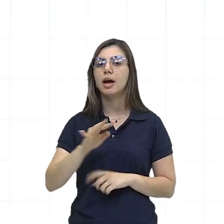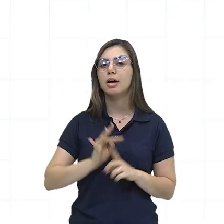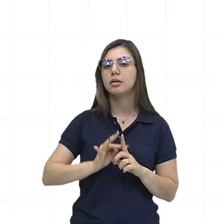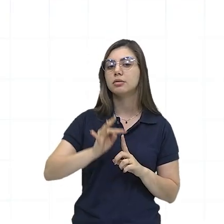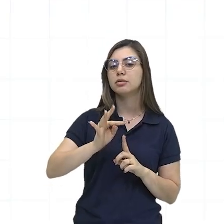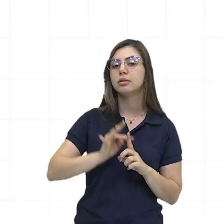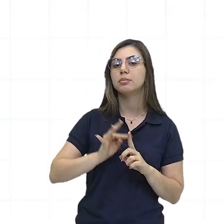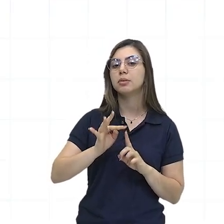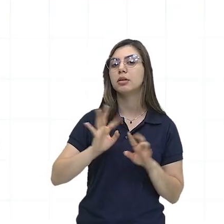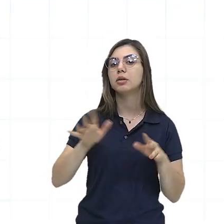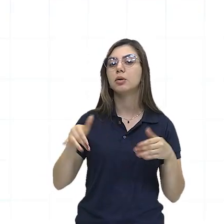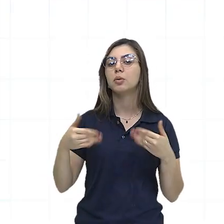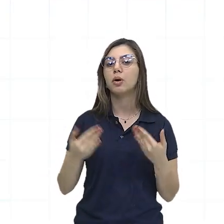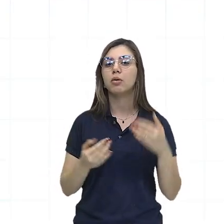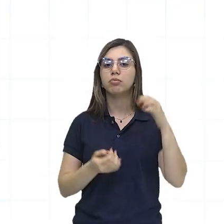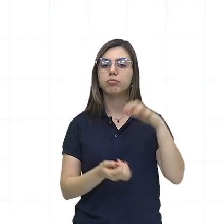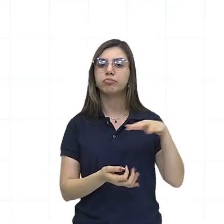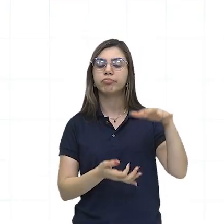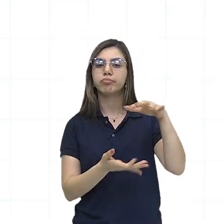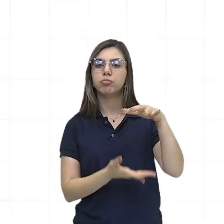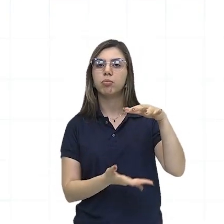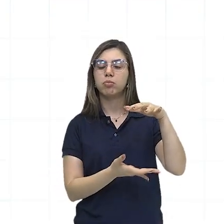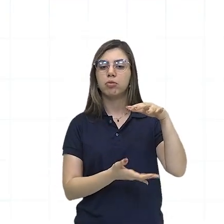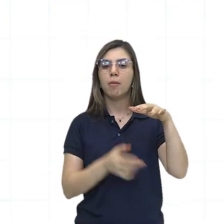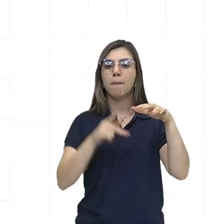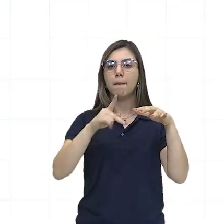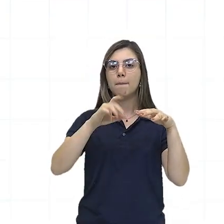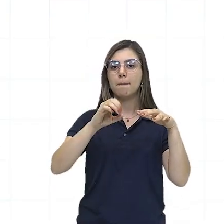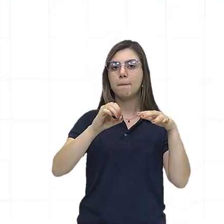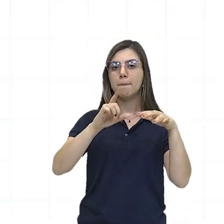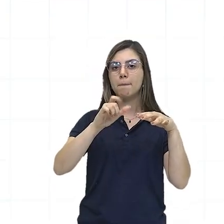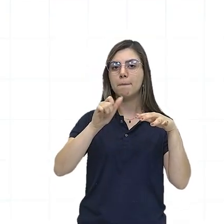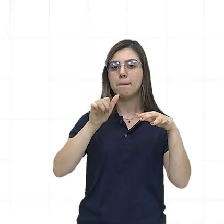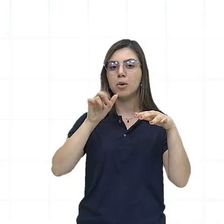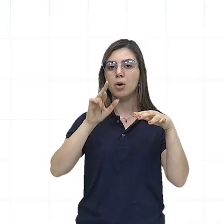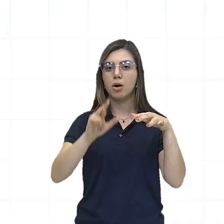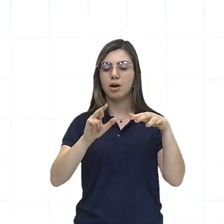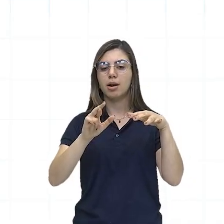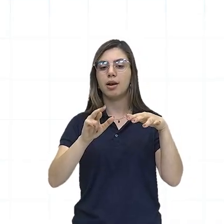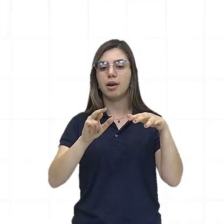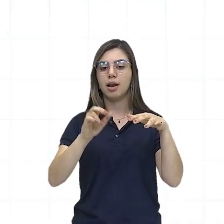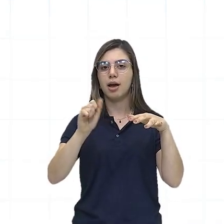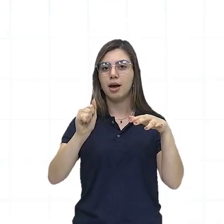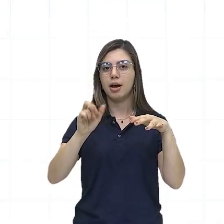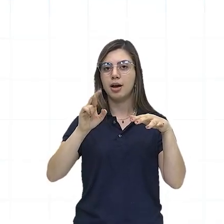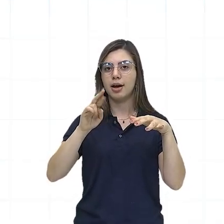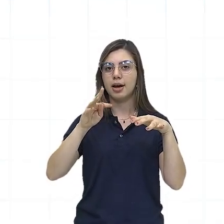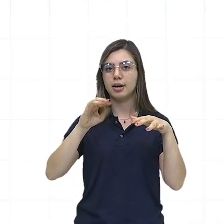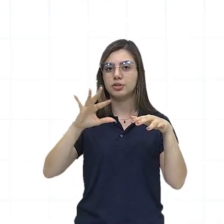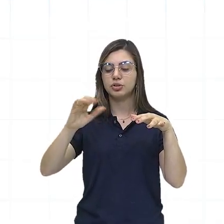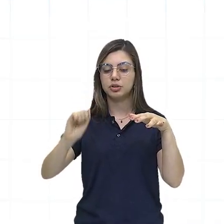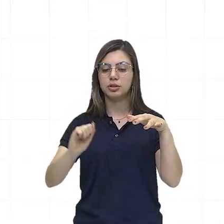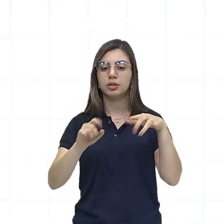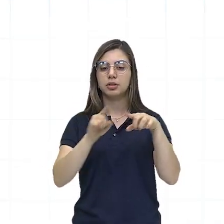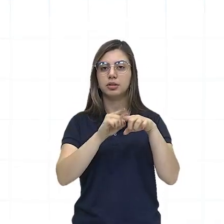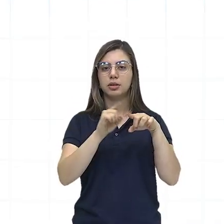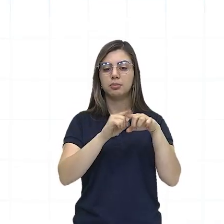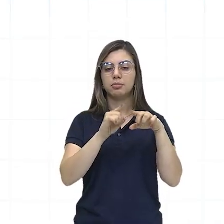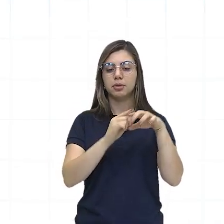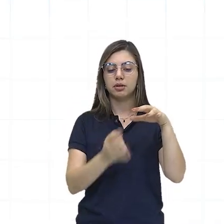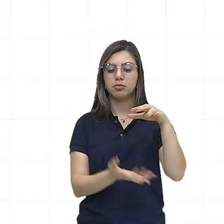Terra é a zona polar ártica e a zona polar